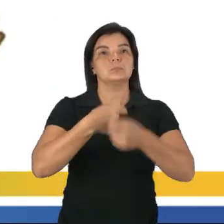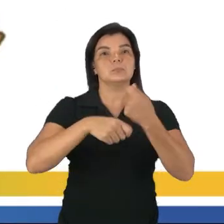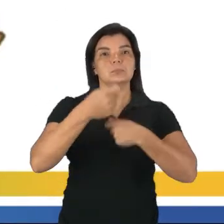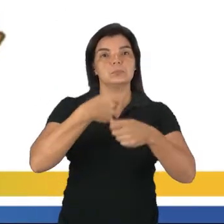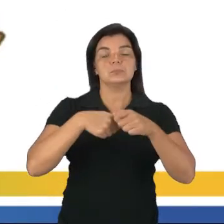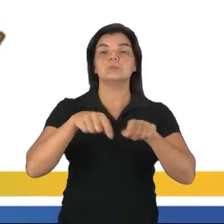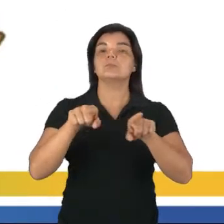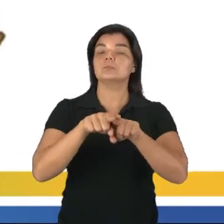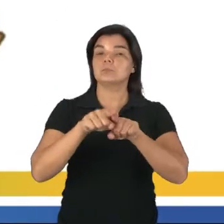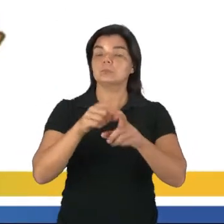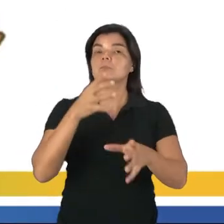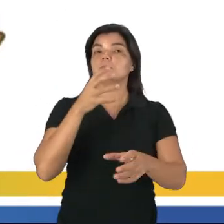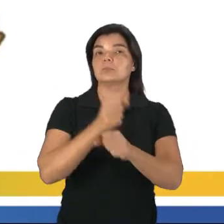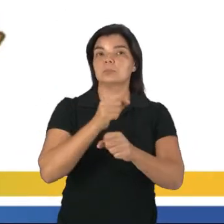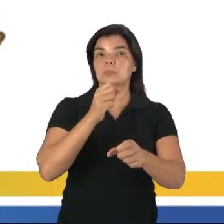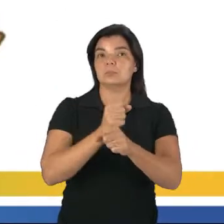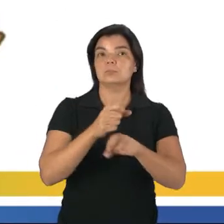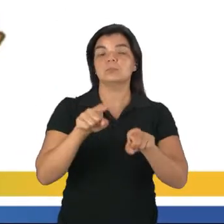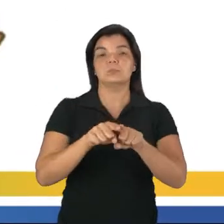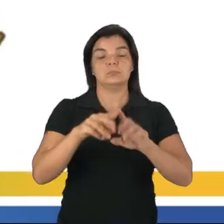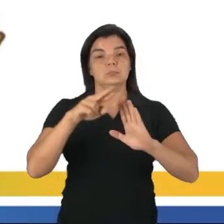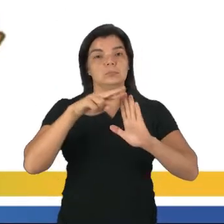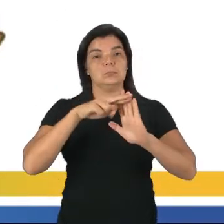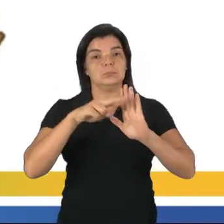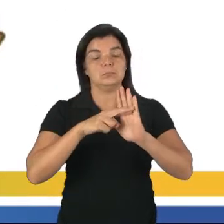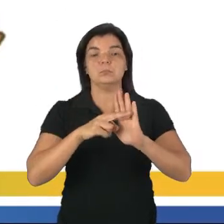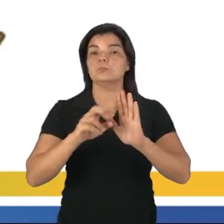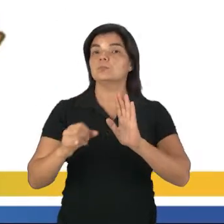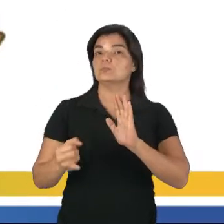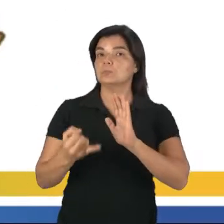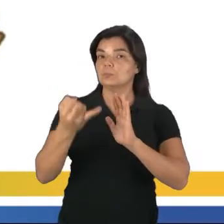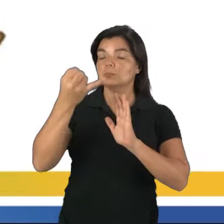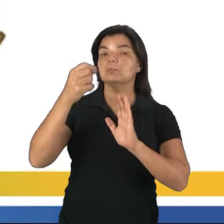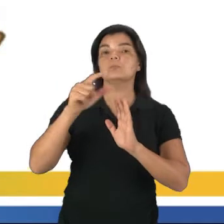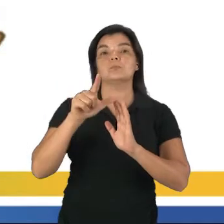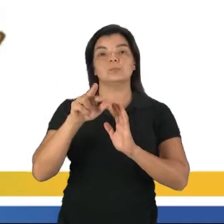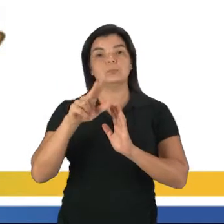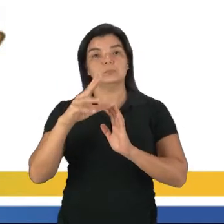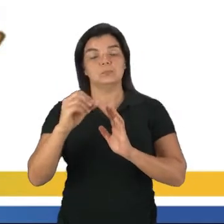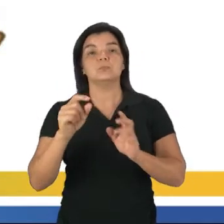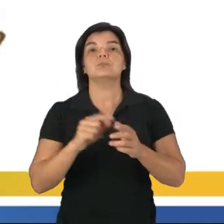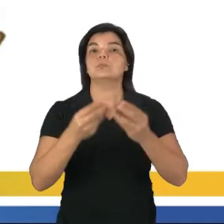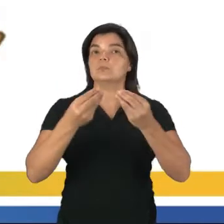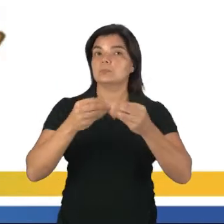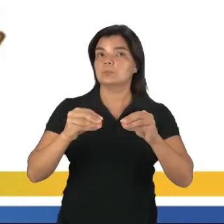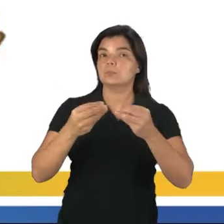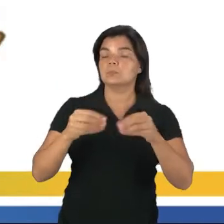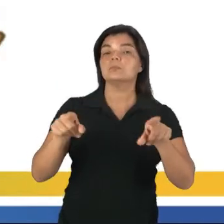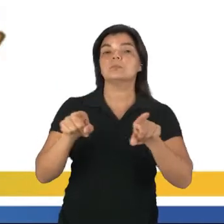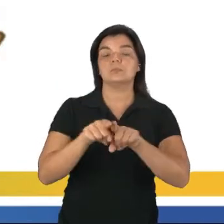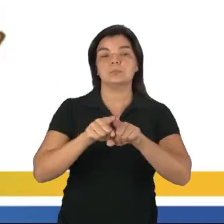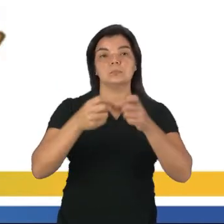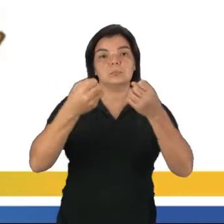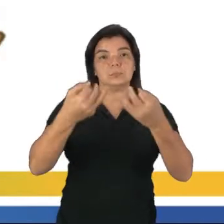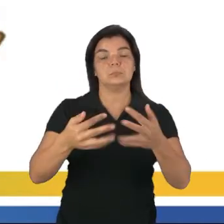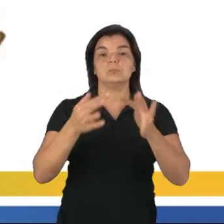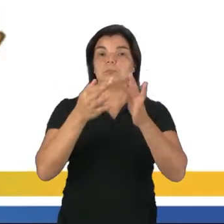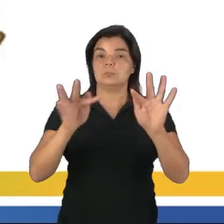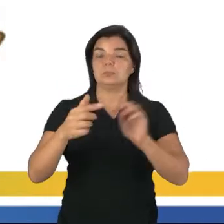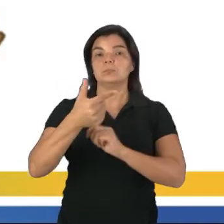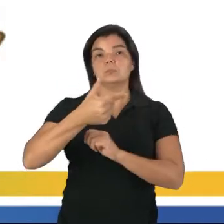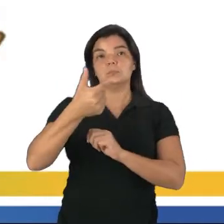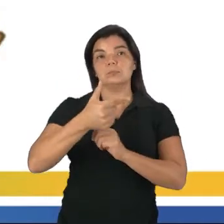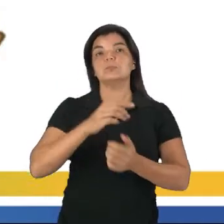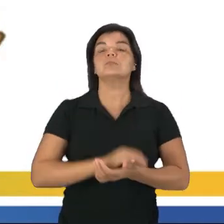na contabilidade, quando a gente fala de receita, de lucro, de gastos, prejuízos, a gente também trabalha com a função do segundo